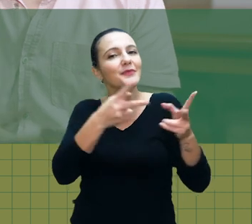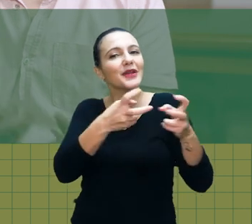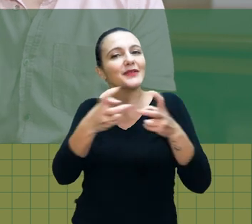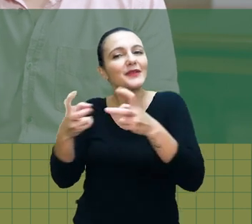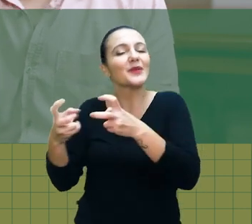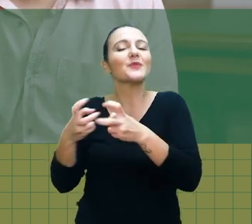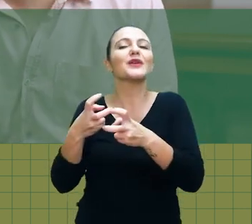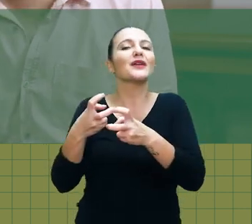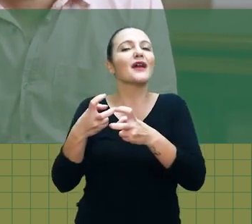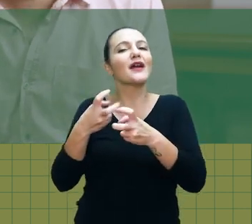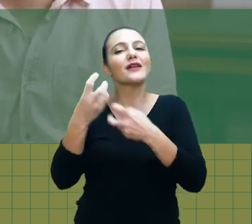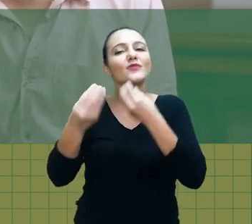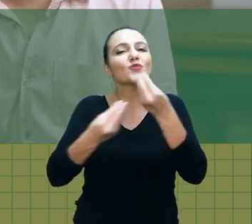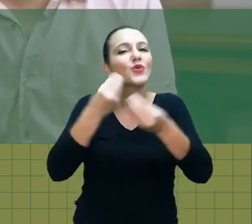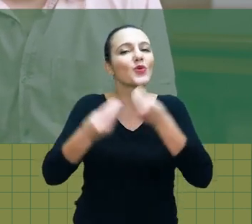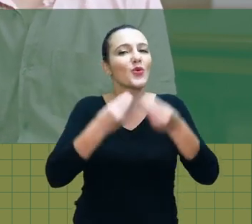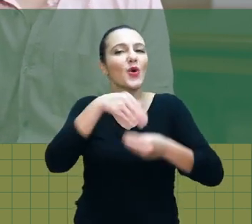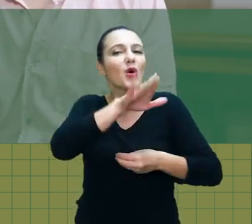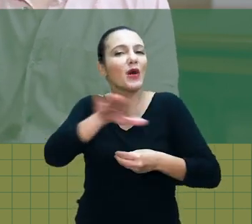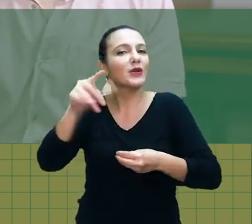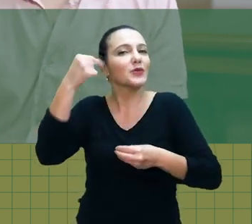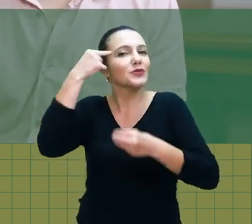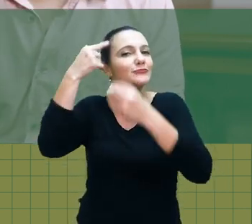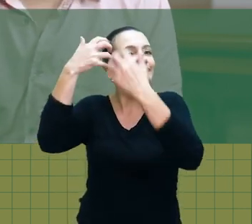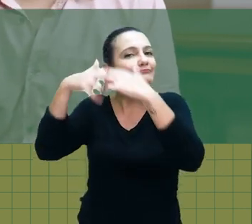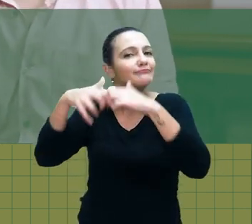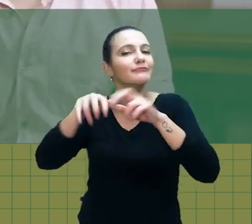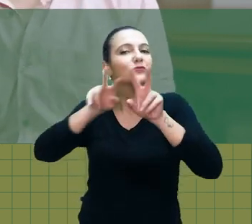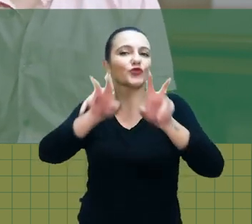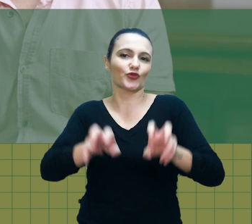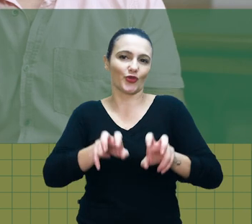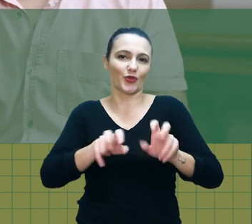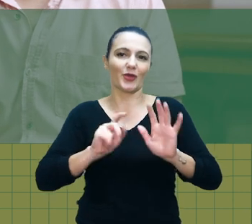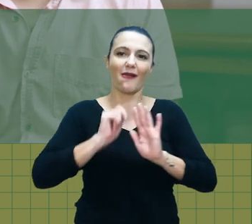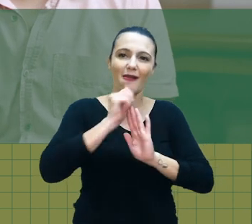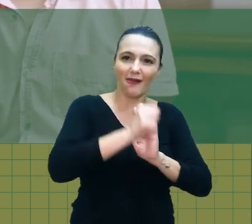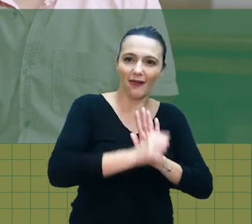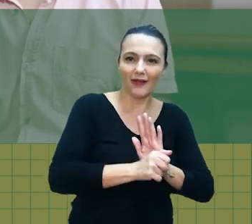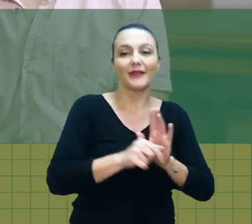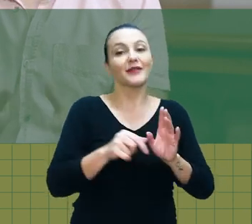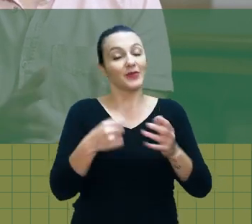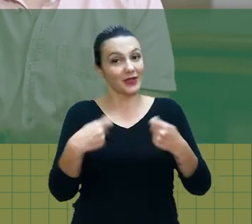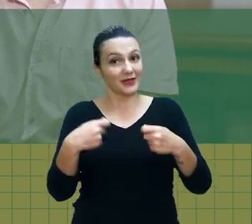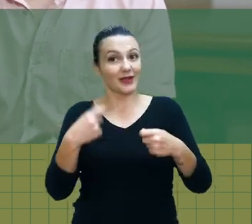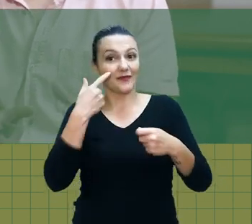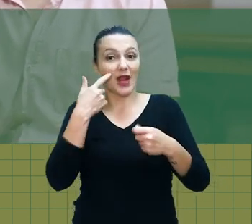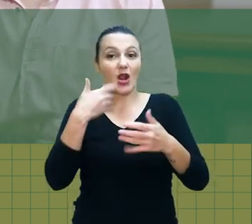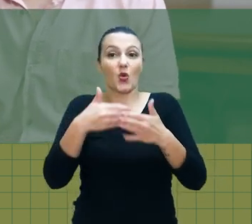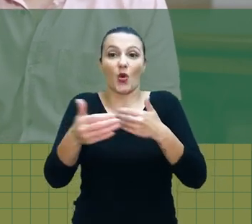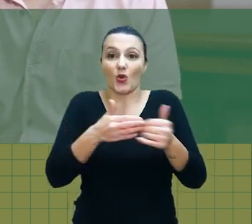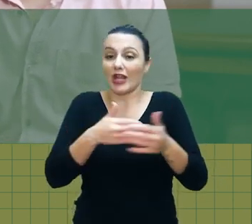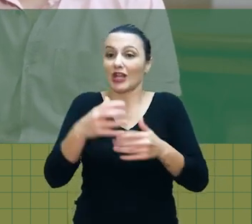quanto ao que é que os alunos pensariam sobre isso, né? Então pode ser que às vezes exista uma tendência grande para considerar que qualquer forma